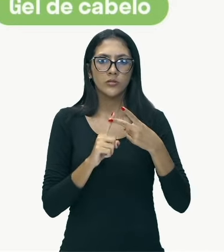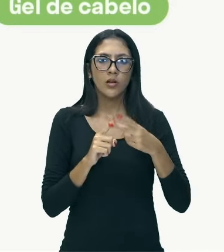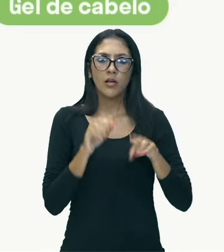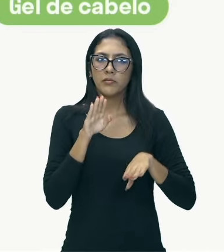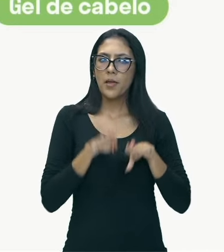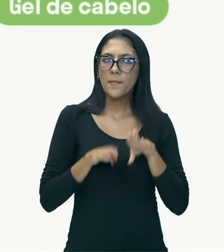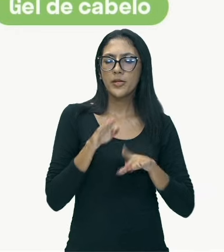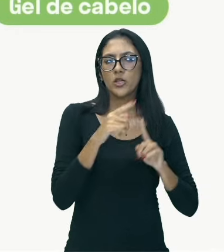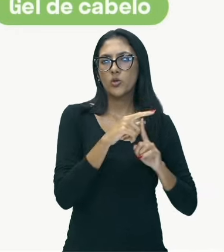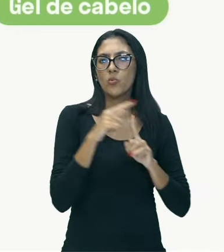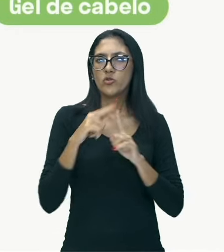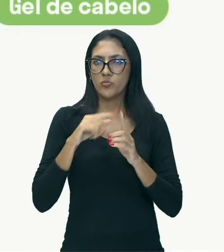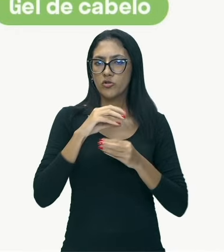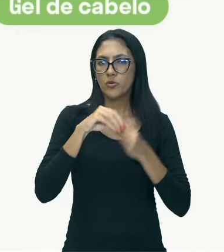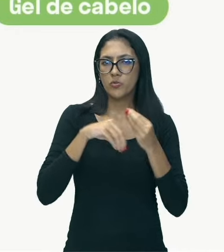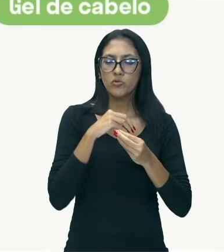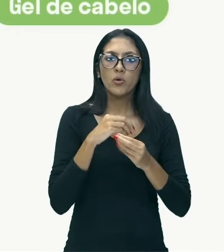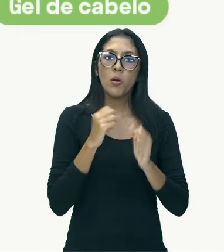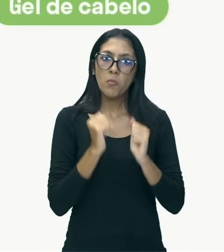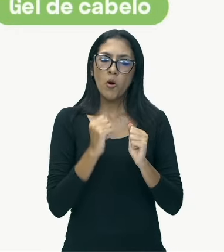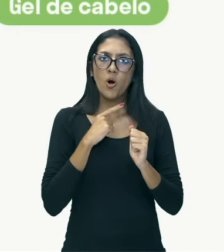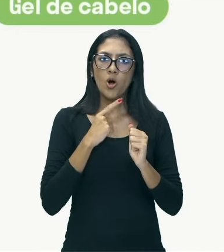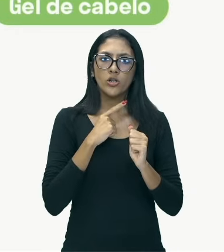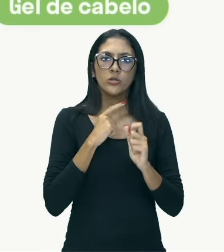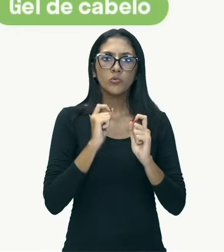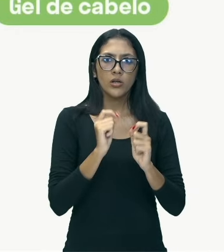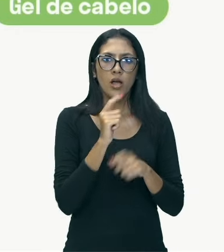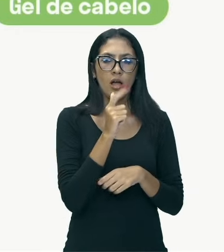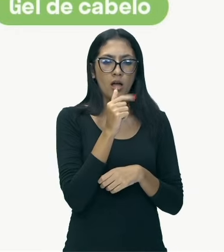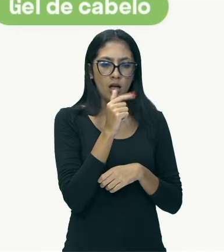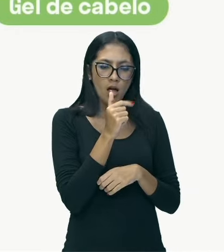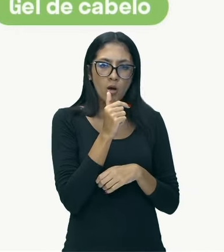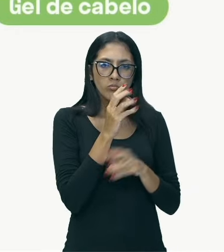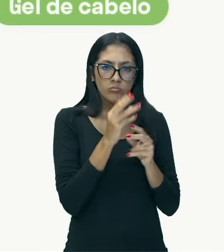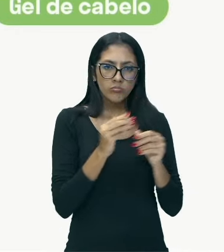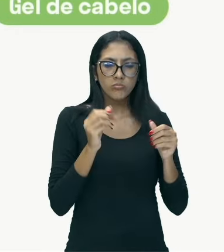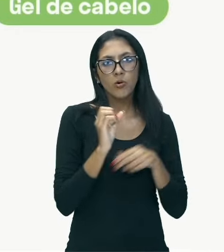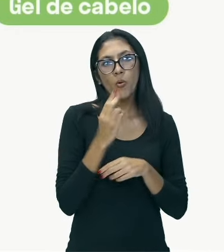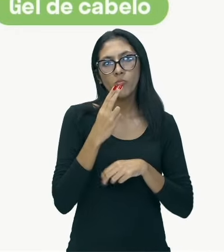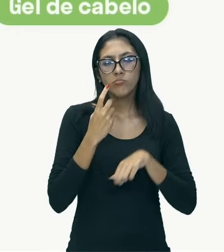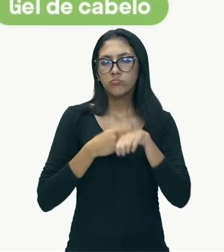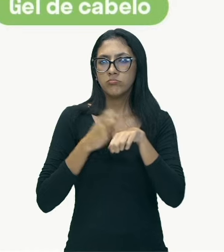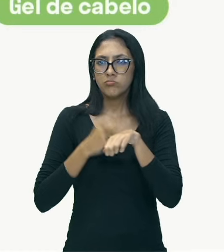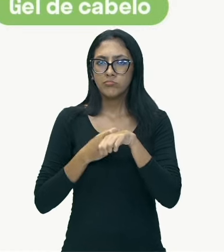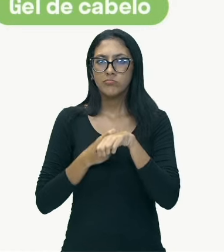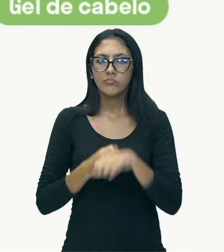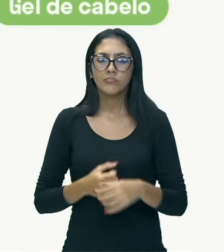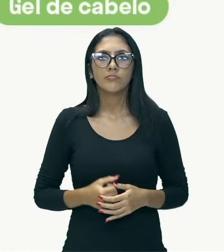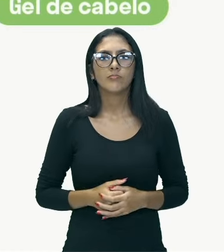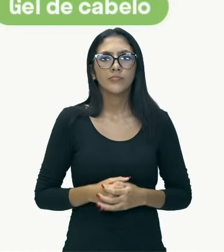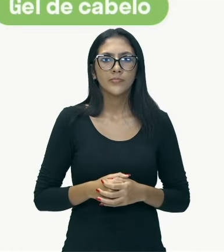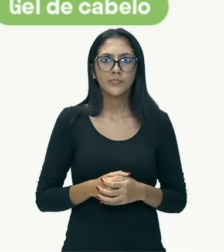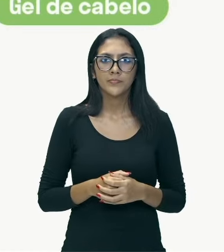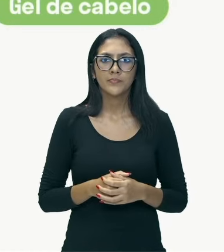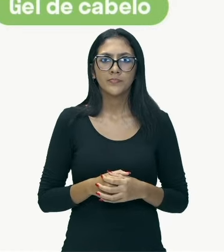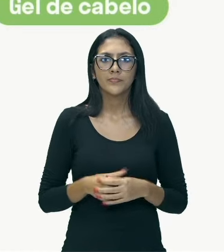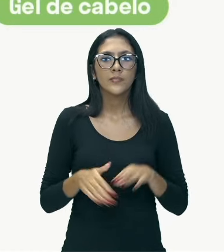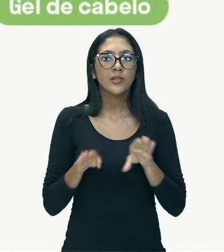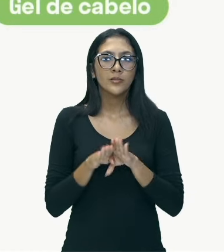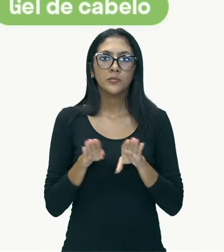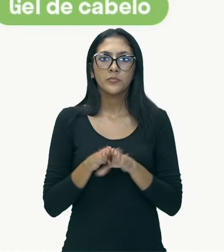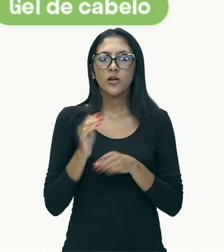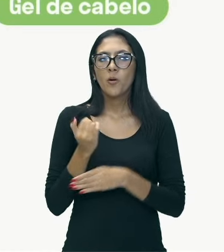do sistema, pode ser líquido ou pode ser o sólido, ok? E temos um